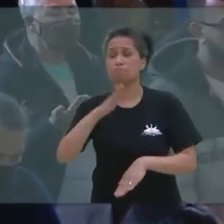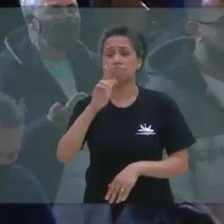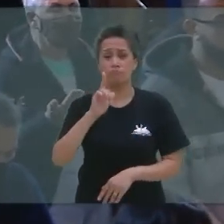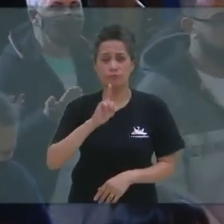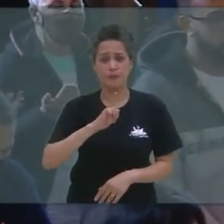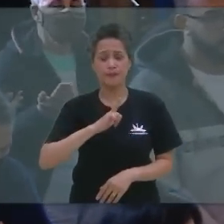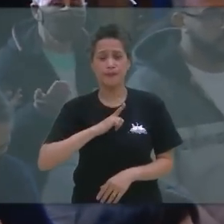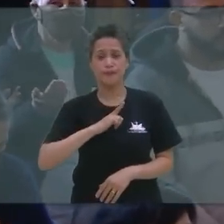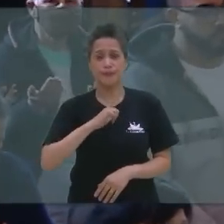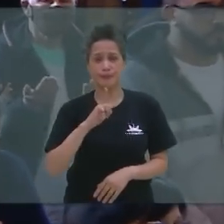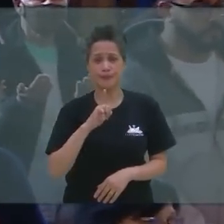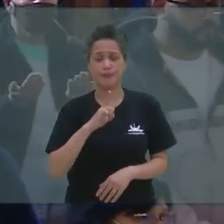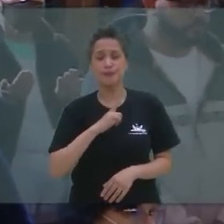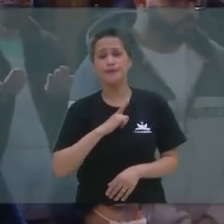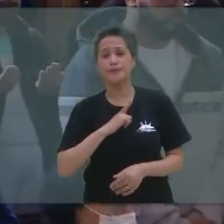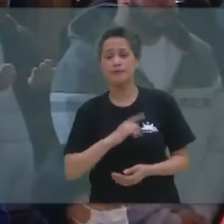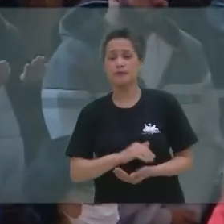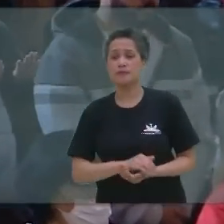amor.